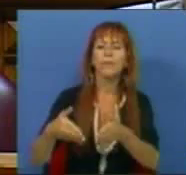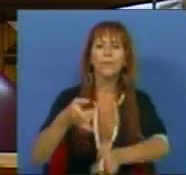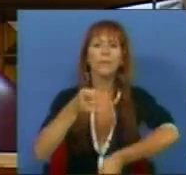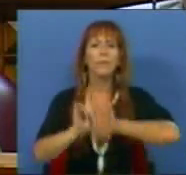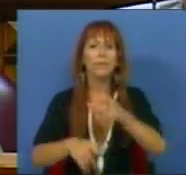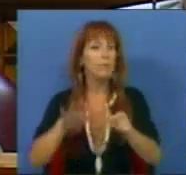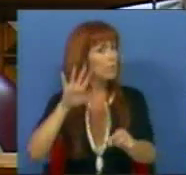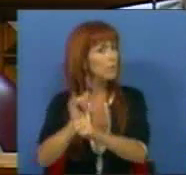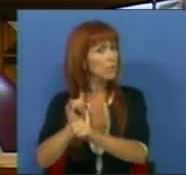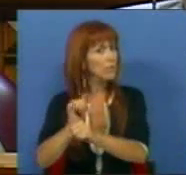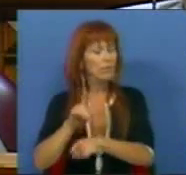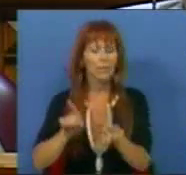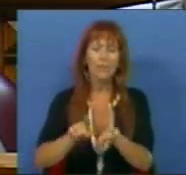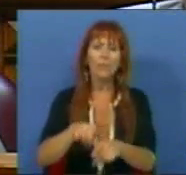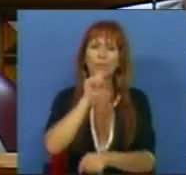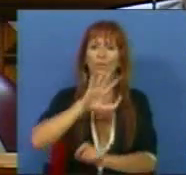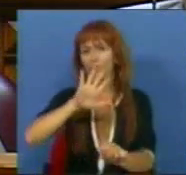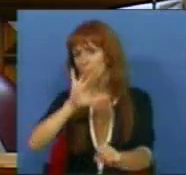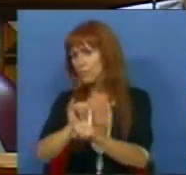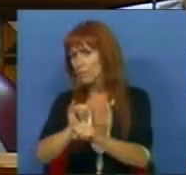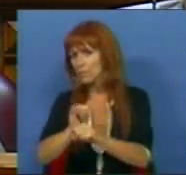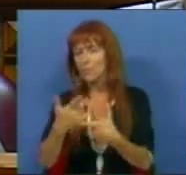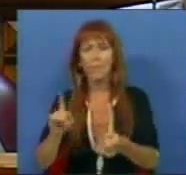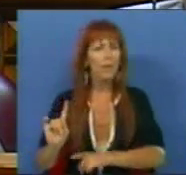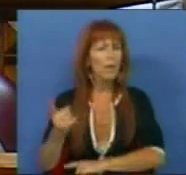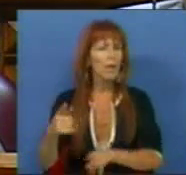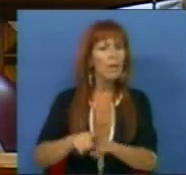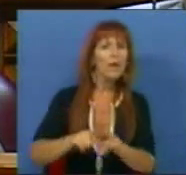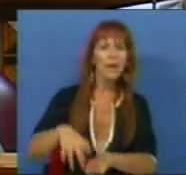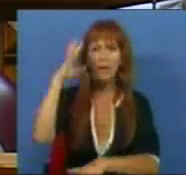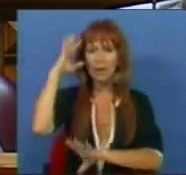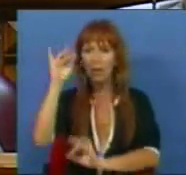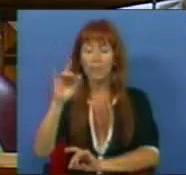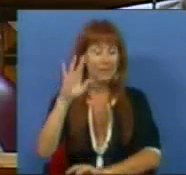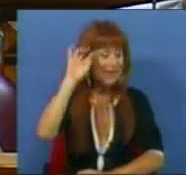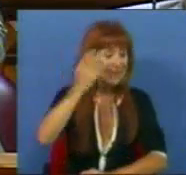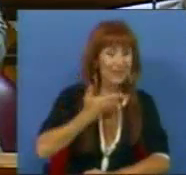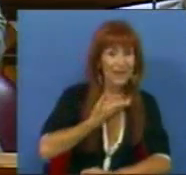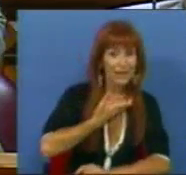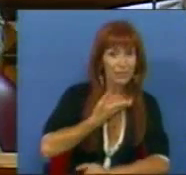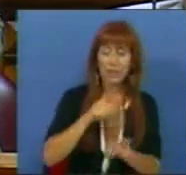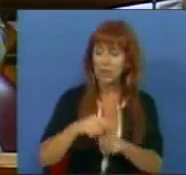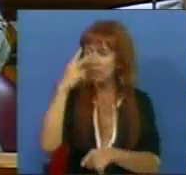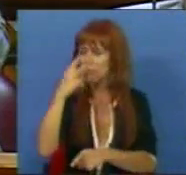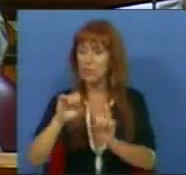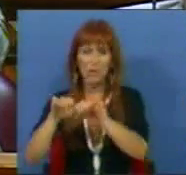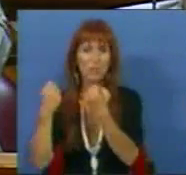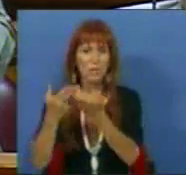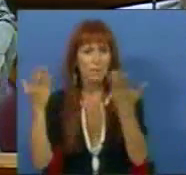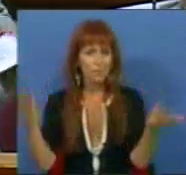seria outro, seria certamente outro. Não fosse a obsessão do déficit e a cegueira